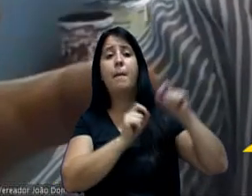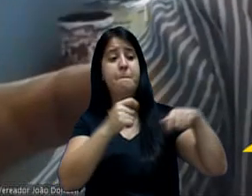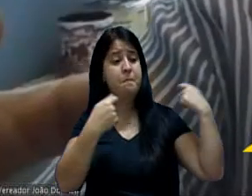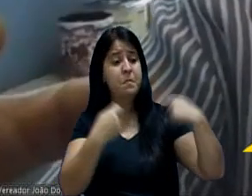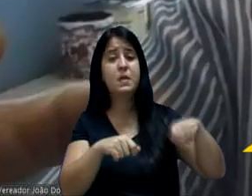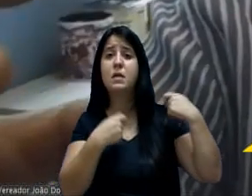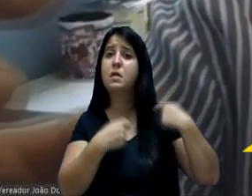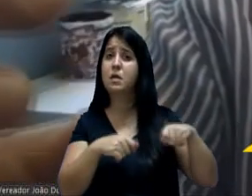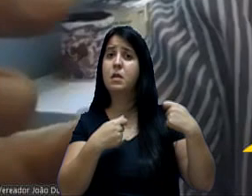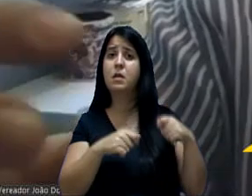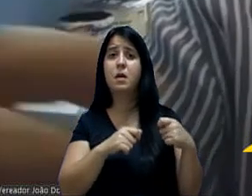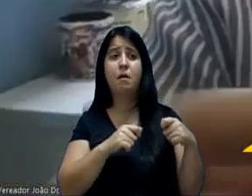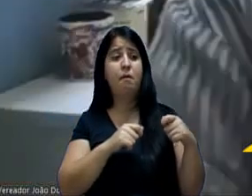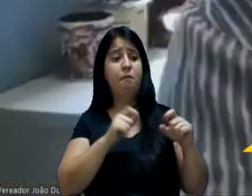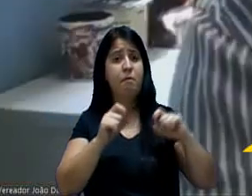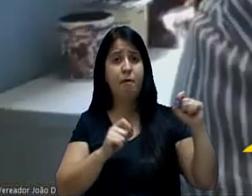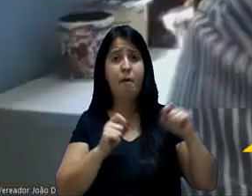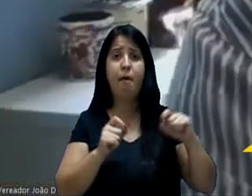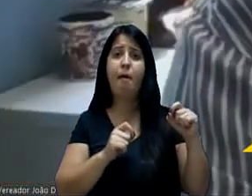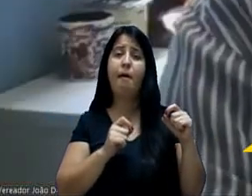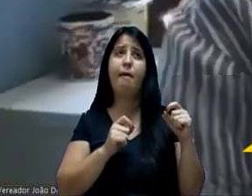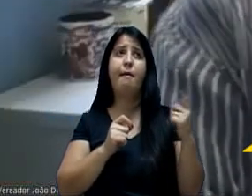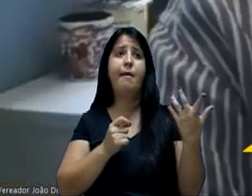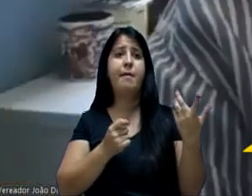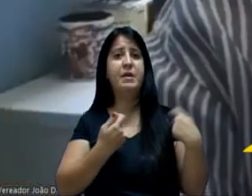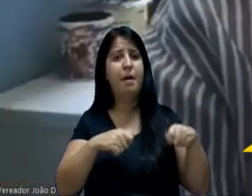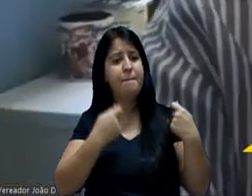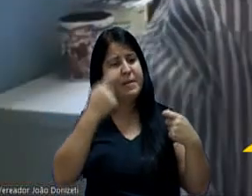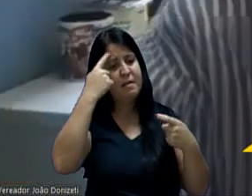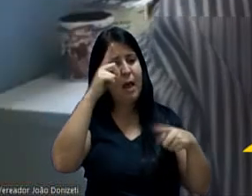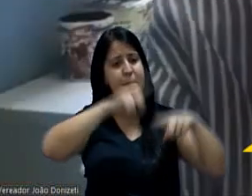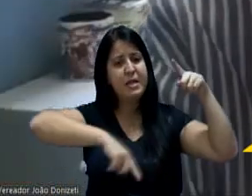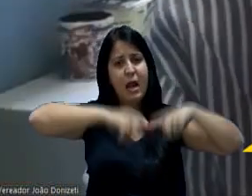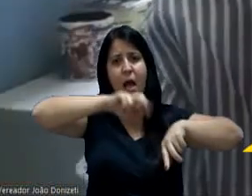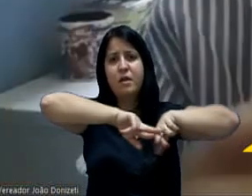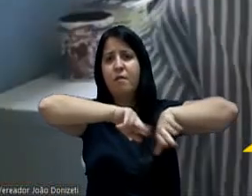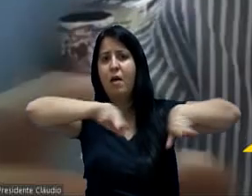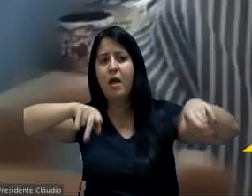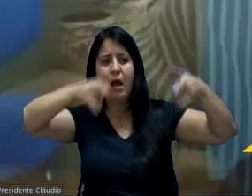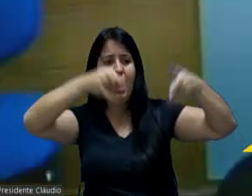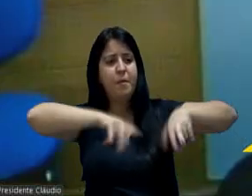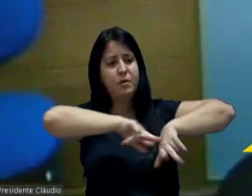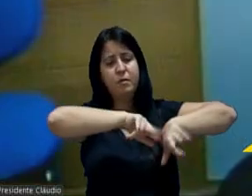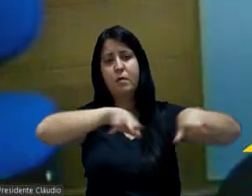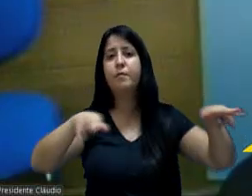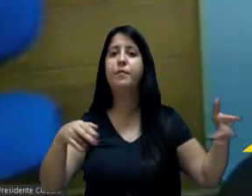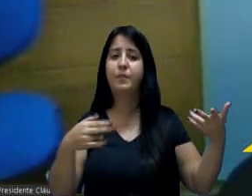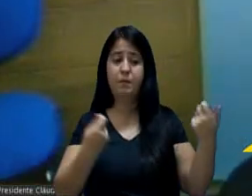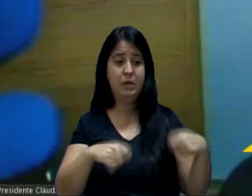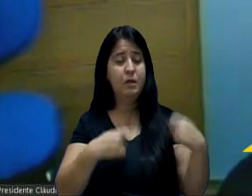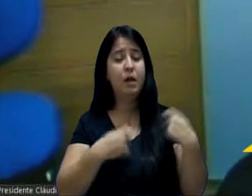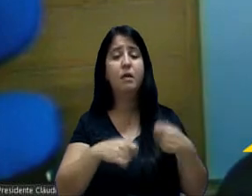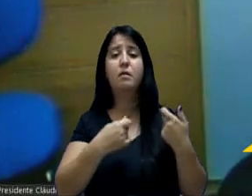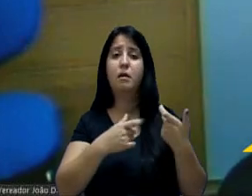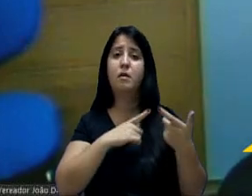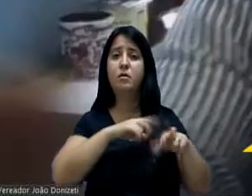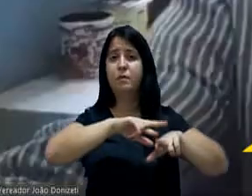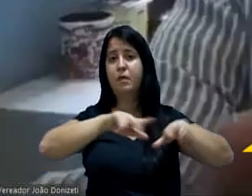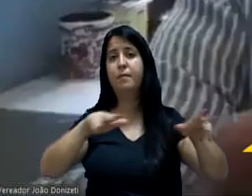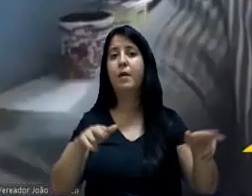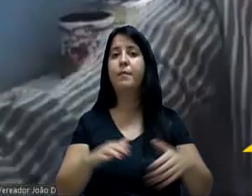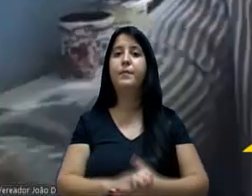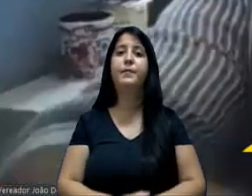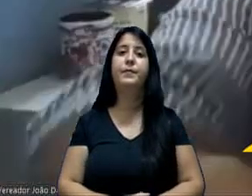a possibilidade de que possa ser insumo, que possa ser leito. Ele tem que trabalhar João, melhor da maneira João. Que ele puder gestar.